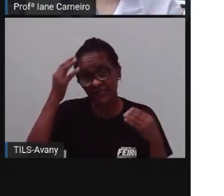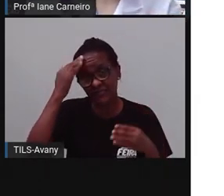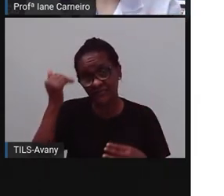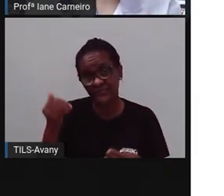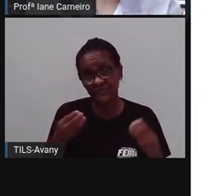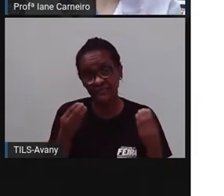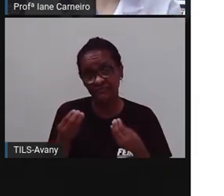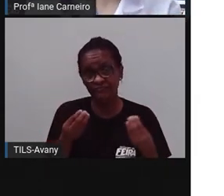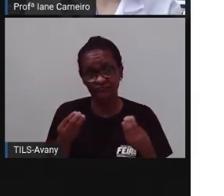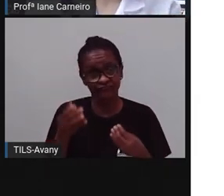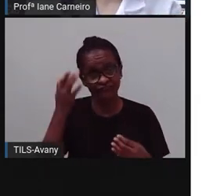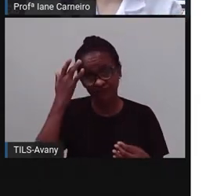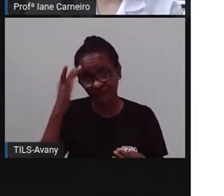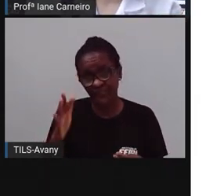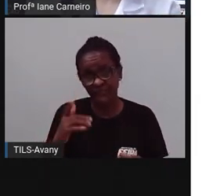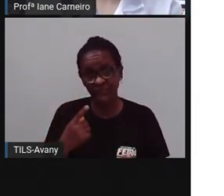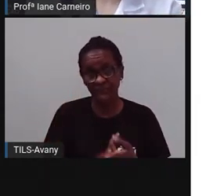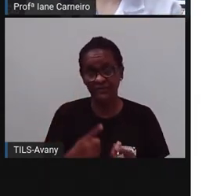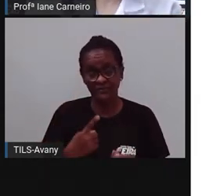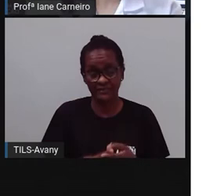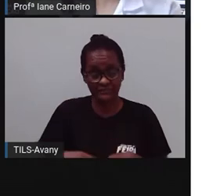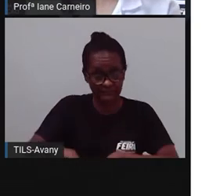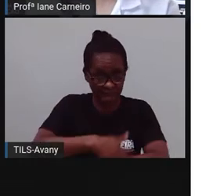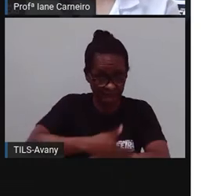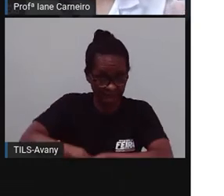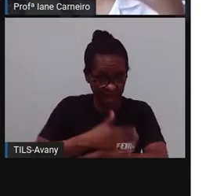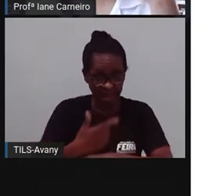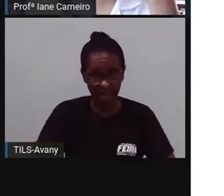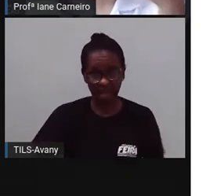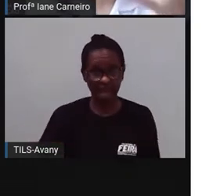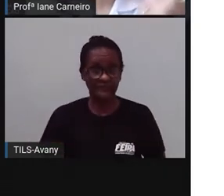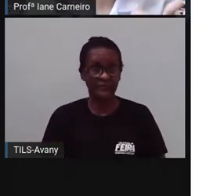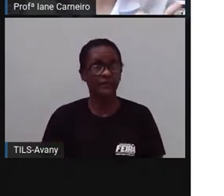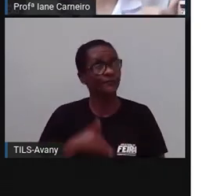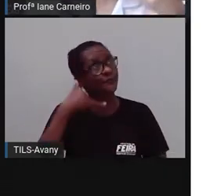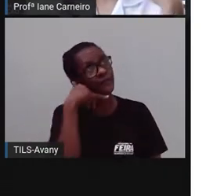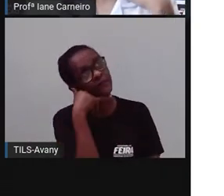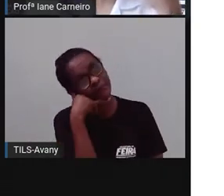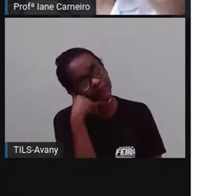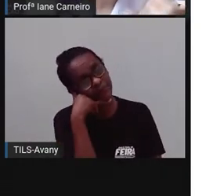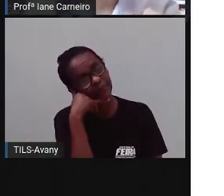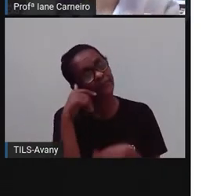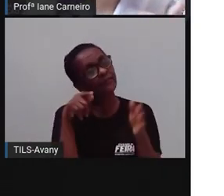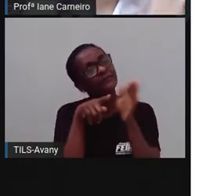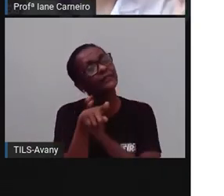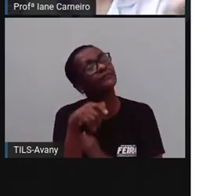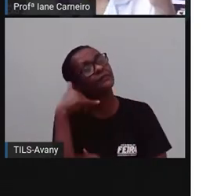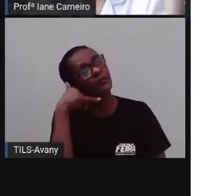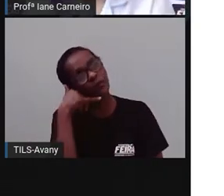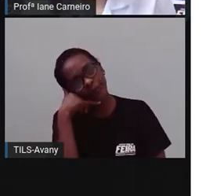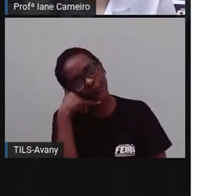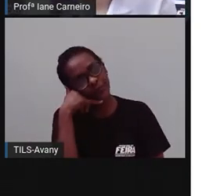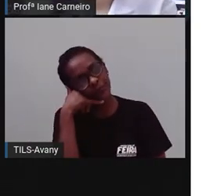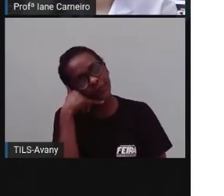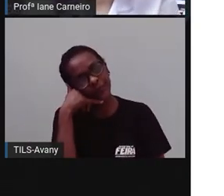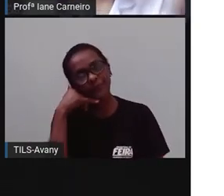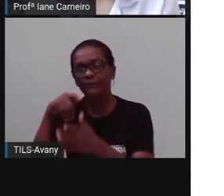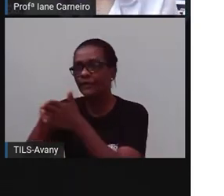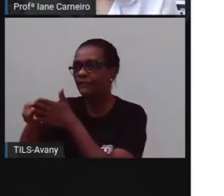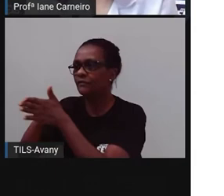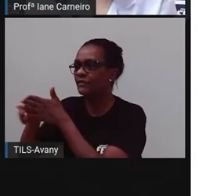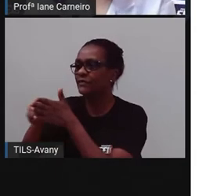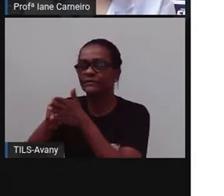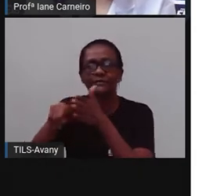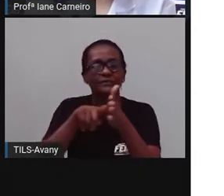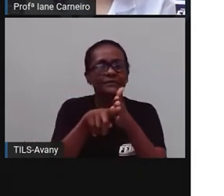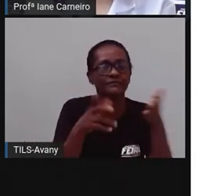onde é que aconteceu a festa na pessoa não ia saber tem que ligar para os noivos não sei que você a festa ele tem que sair perguntando né